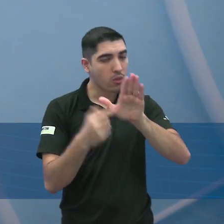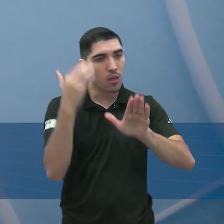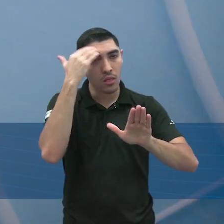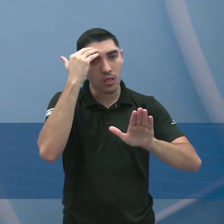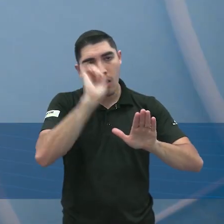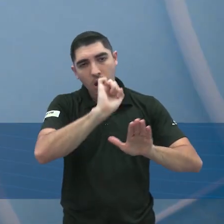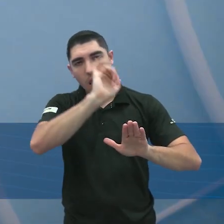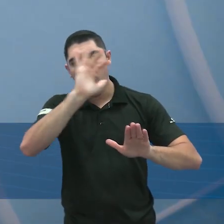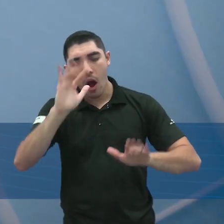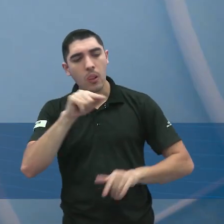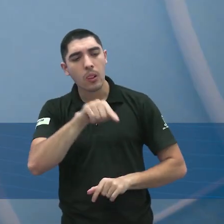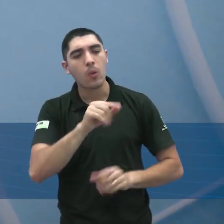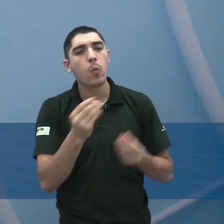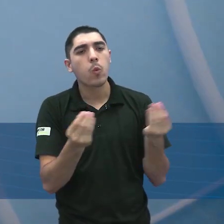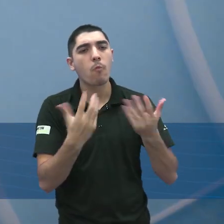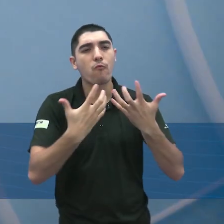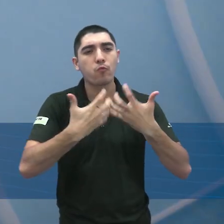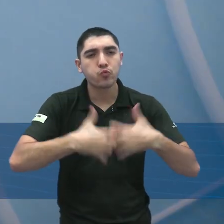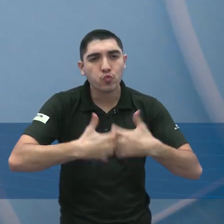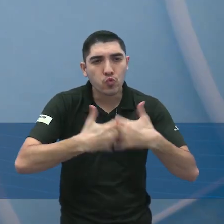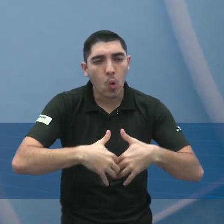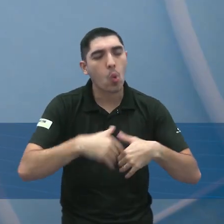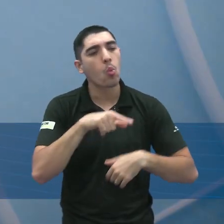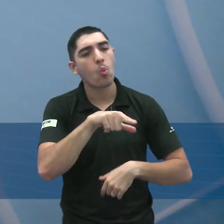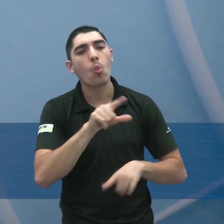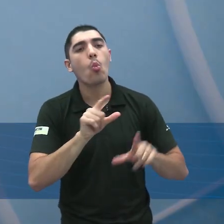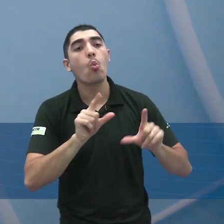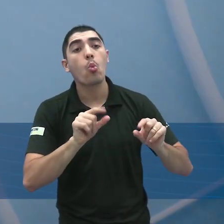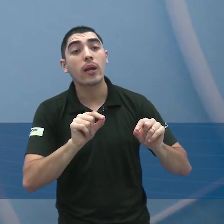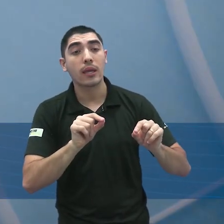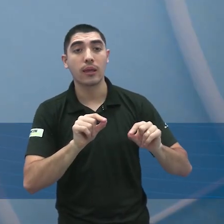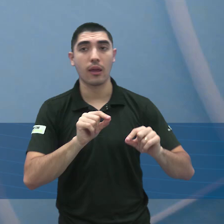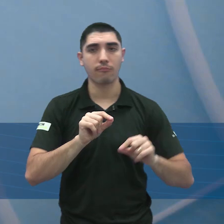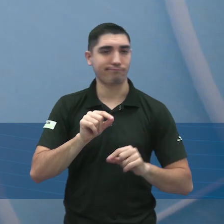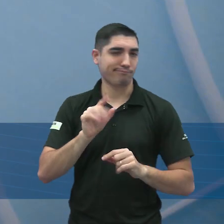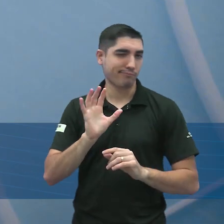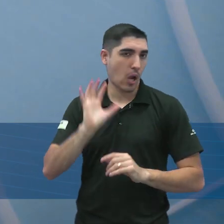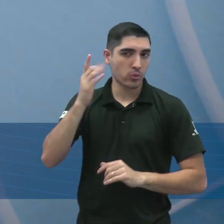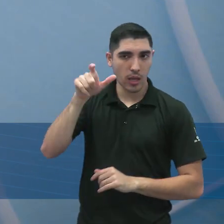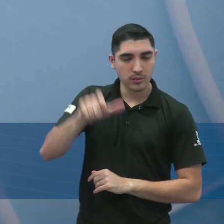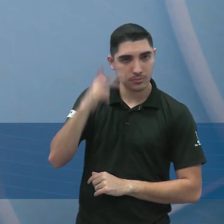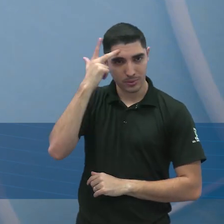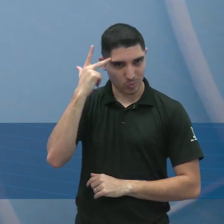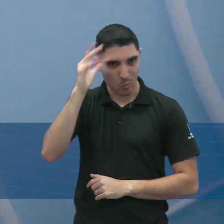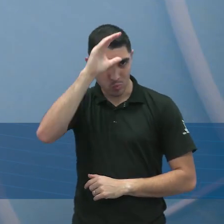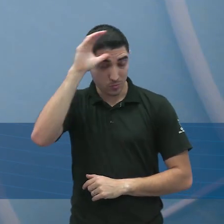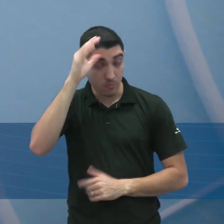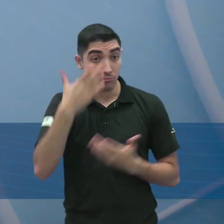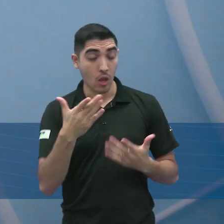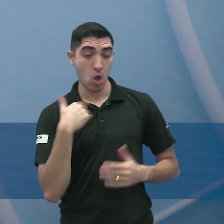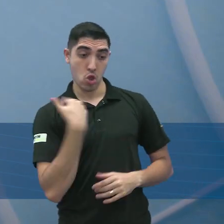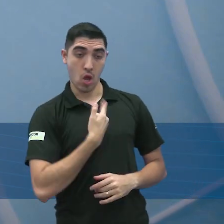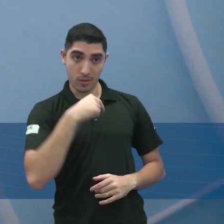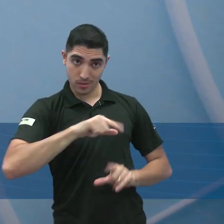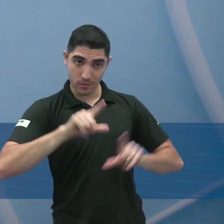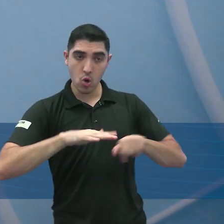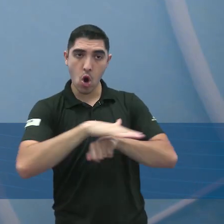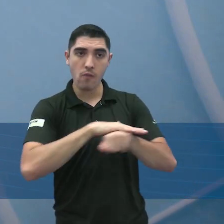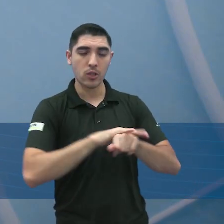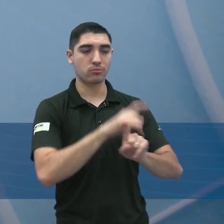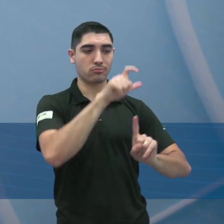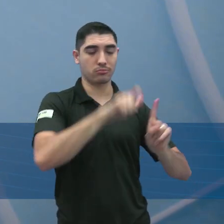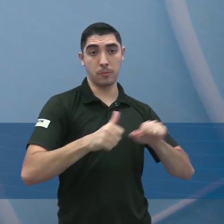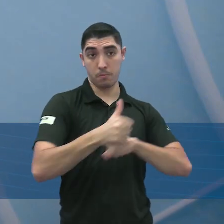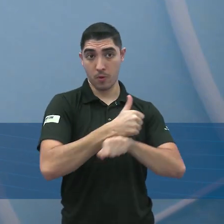universo digital e como ele influencia o comportamento do consumidor, a nossa produção conversou com a